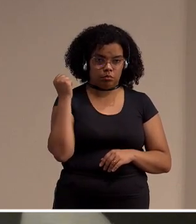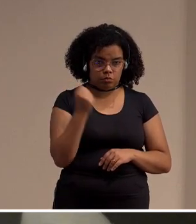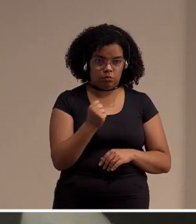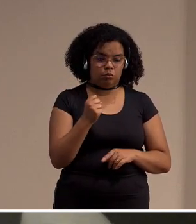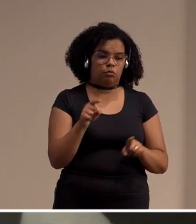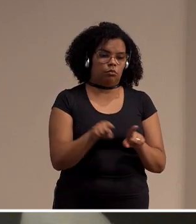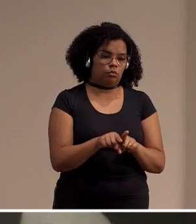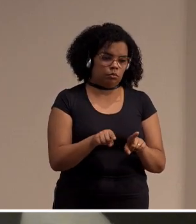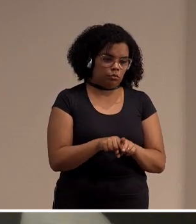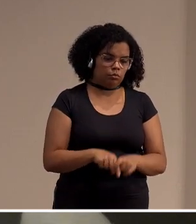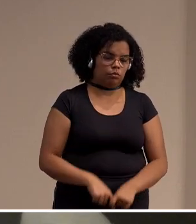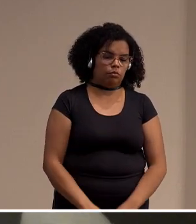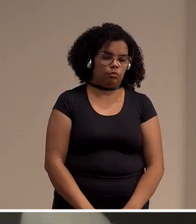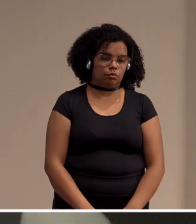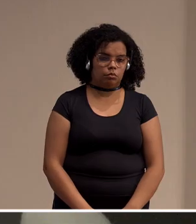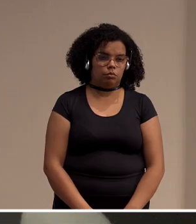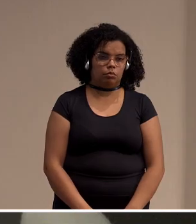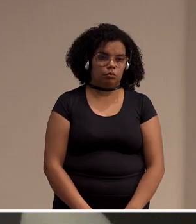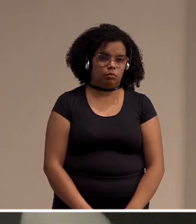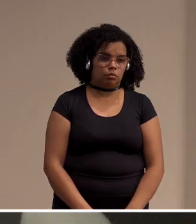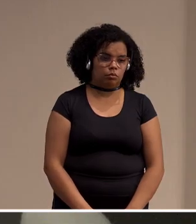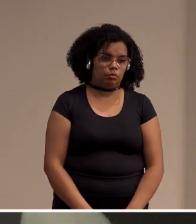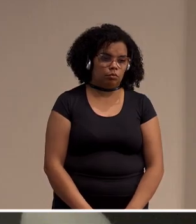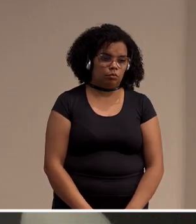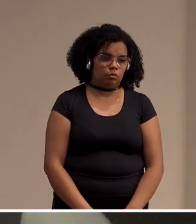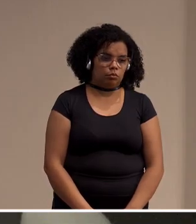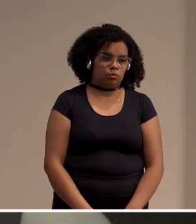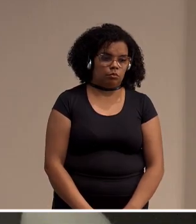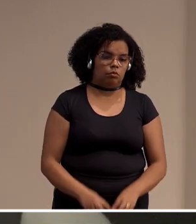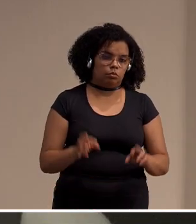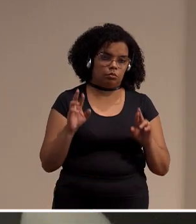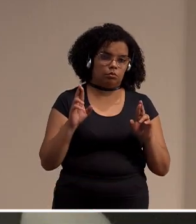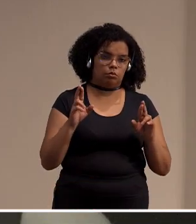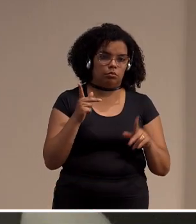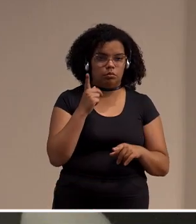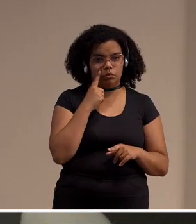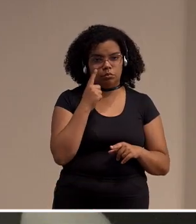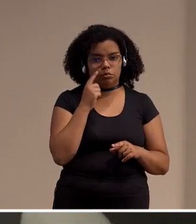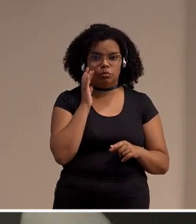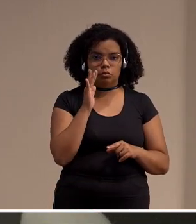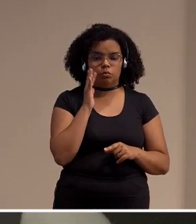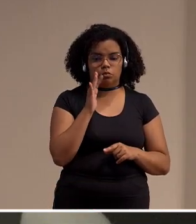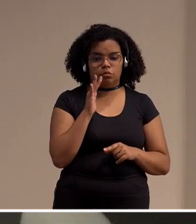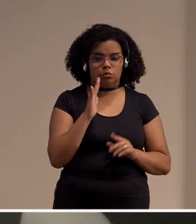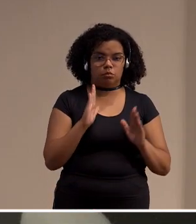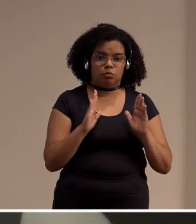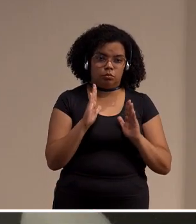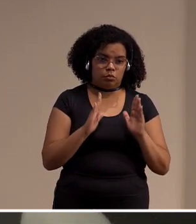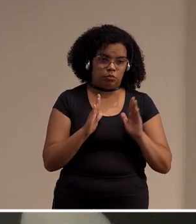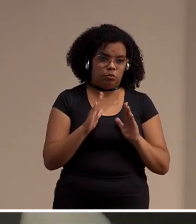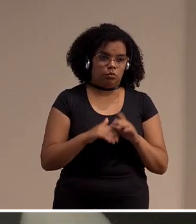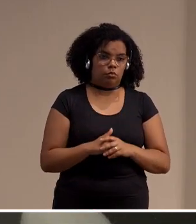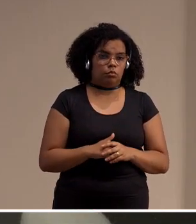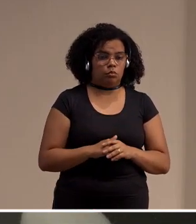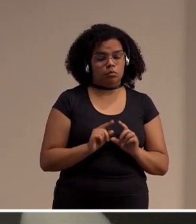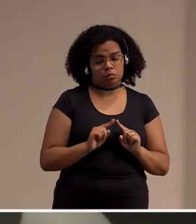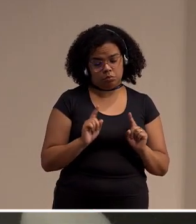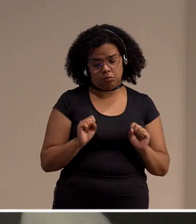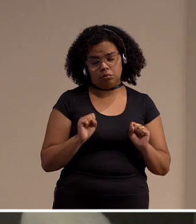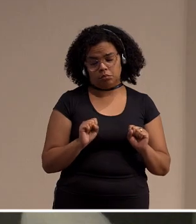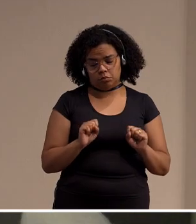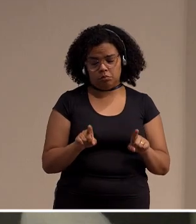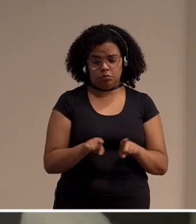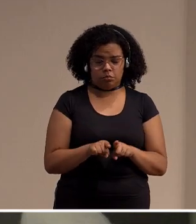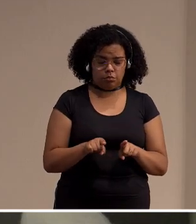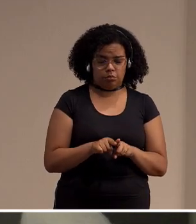novamente subjugados, enfim. Então, é mais a esperança vista como uma ilusão momentânea, mas que, por outro lado,